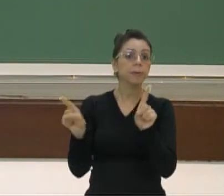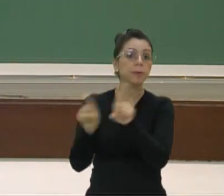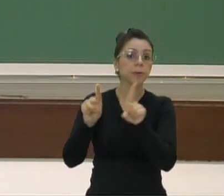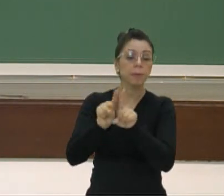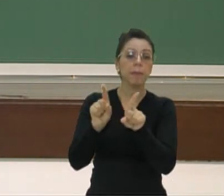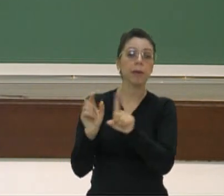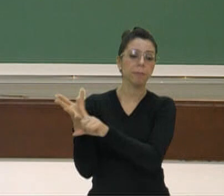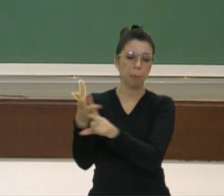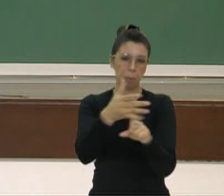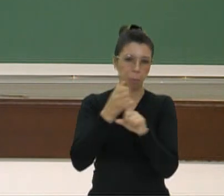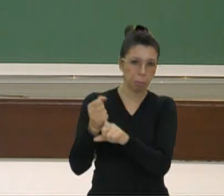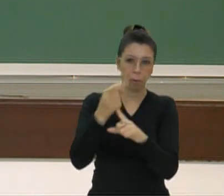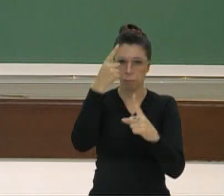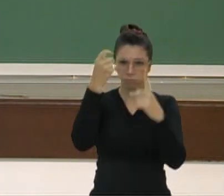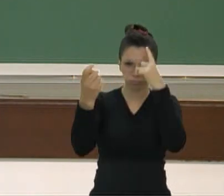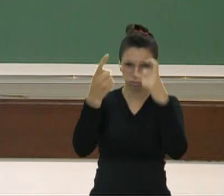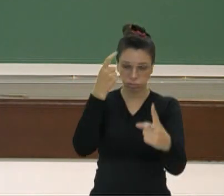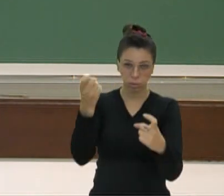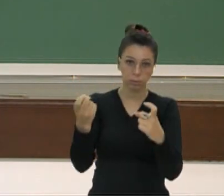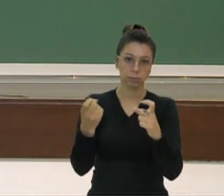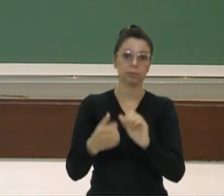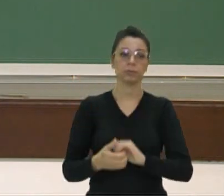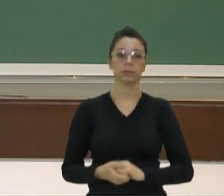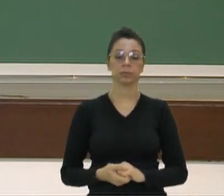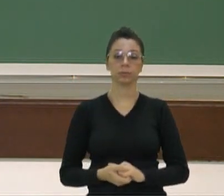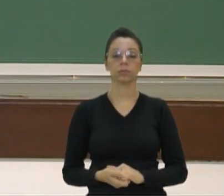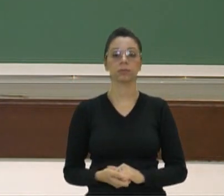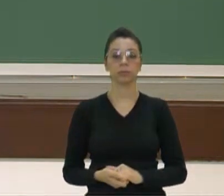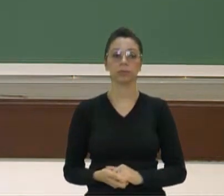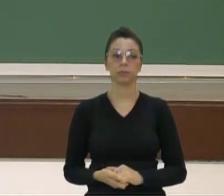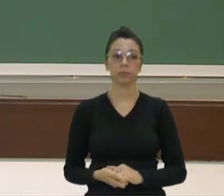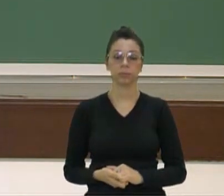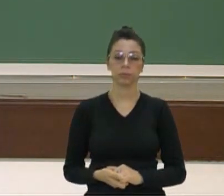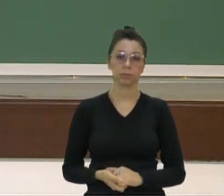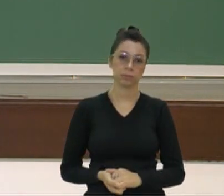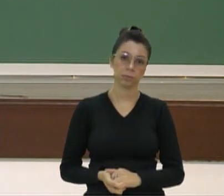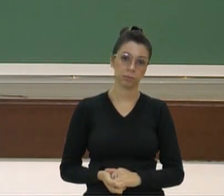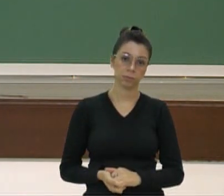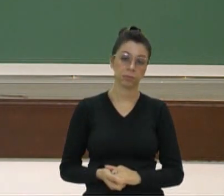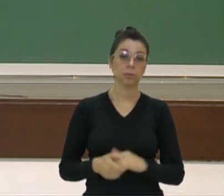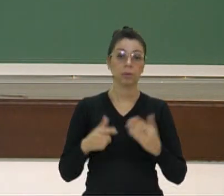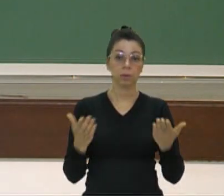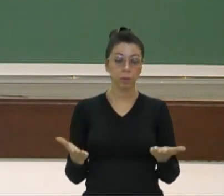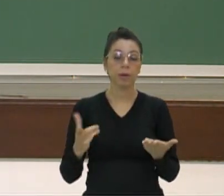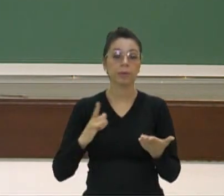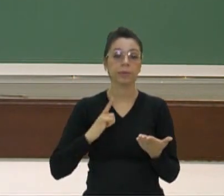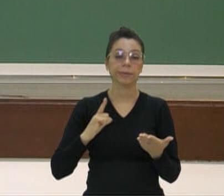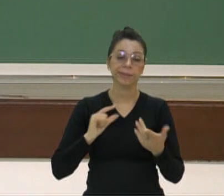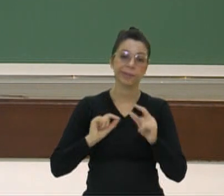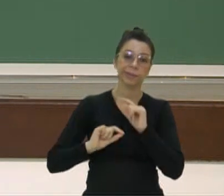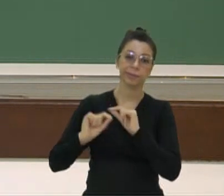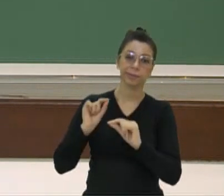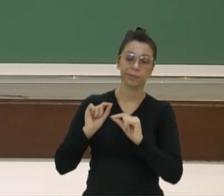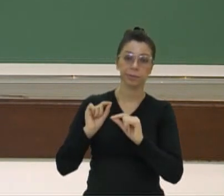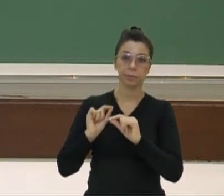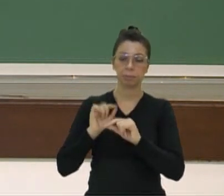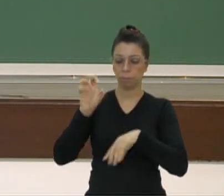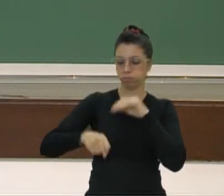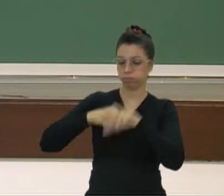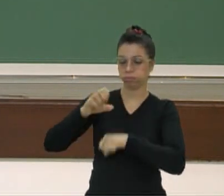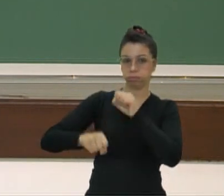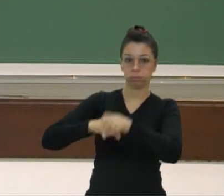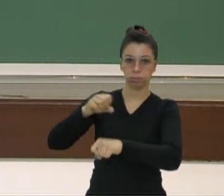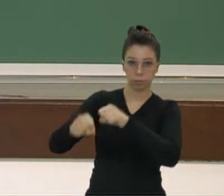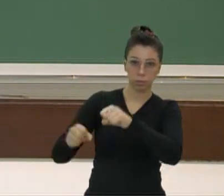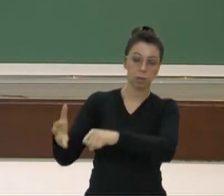ser uma questão um pouquinho mais dramática e violenta. Adiantando um pouquinho, entrando dentro dessa questão de invasão, que pode